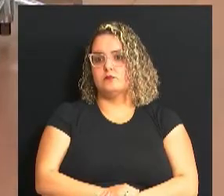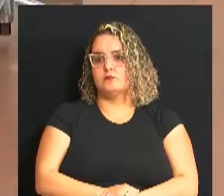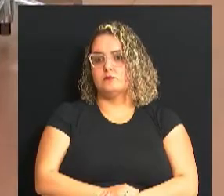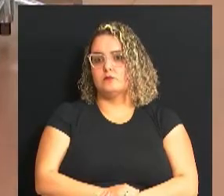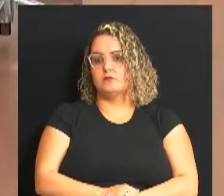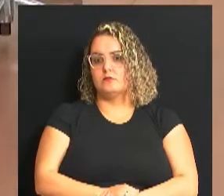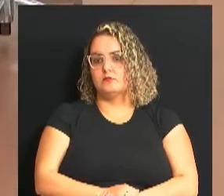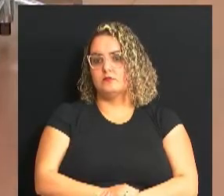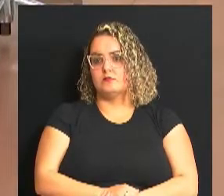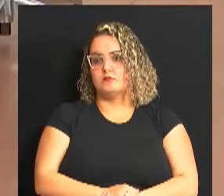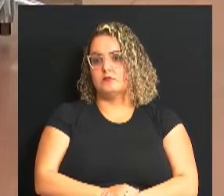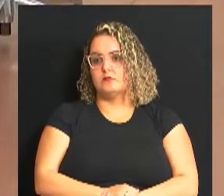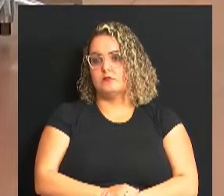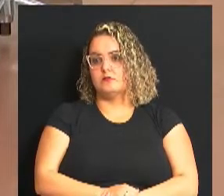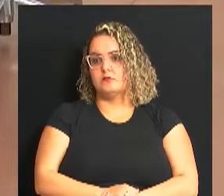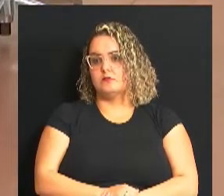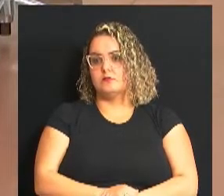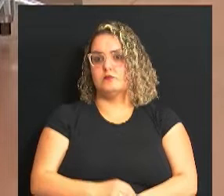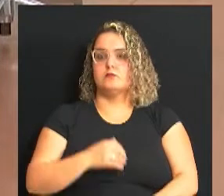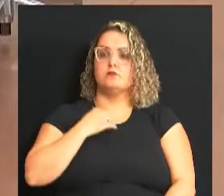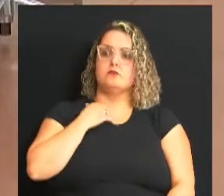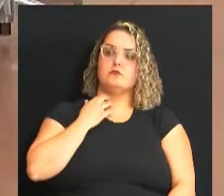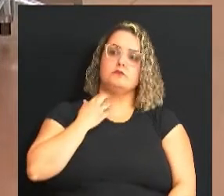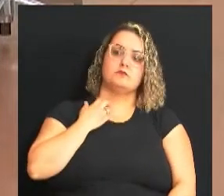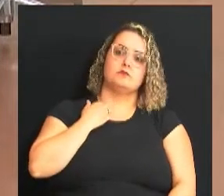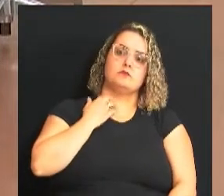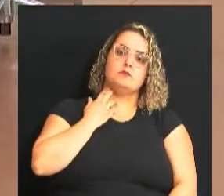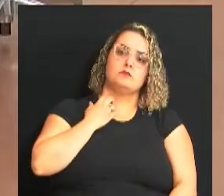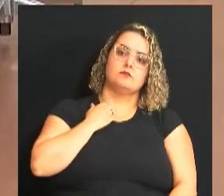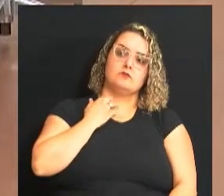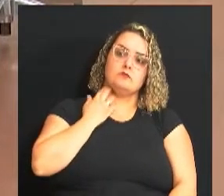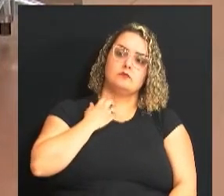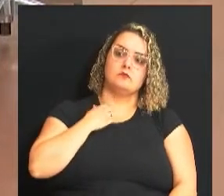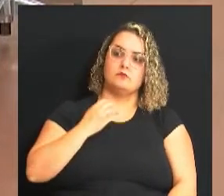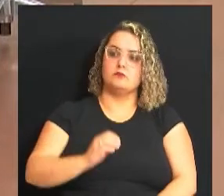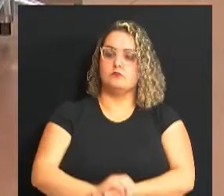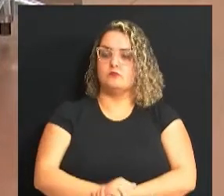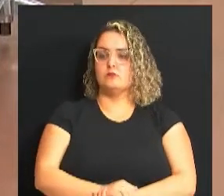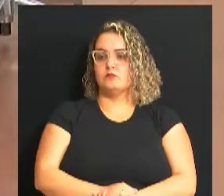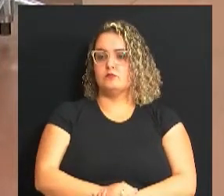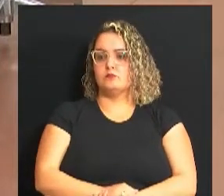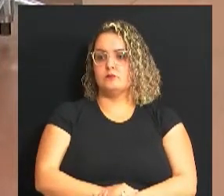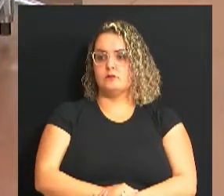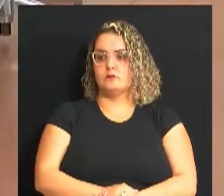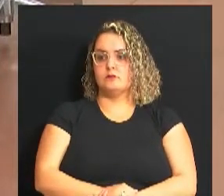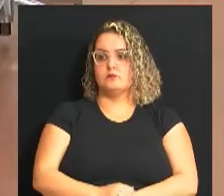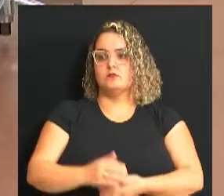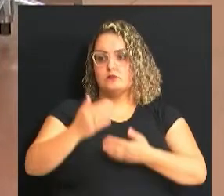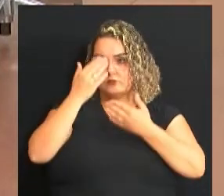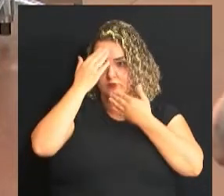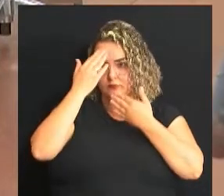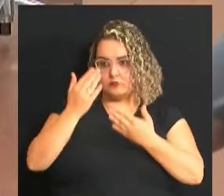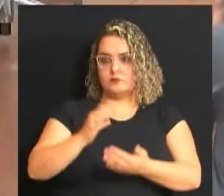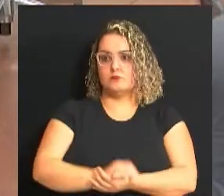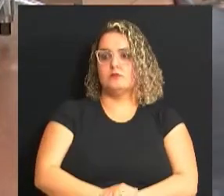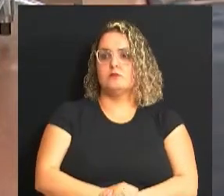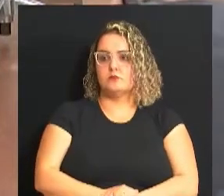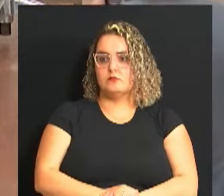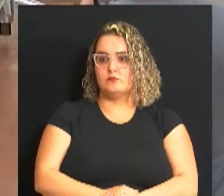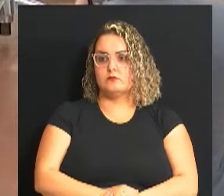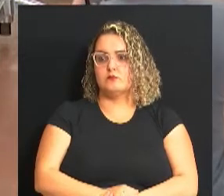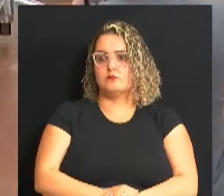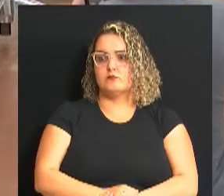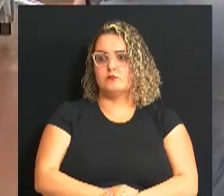Muito Muito obrigado, Ayrton. Eu queria passar de volta a palavra